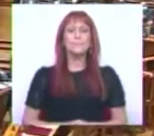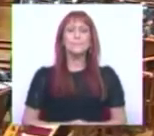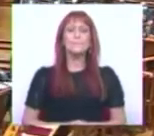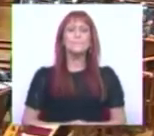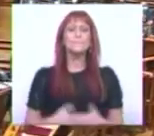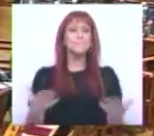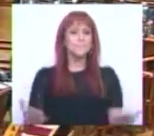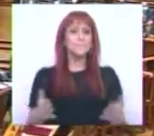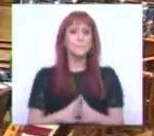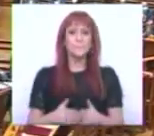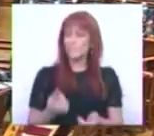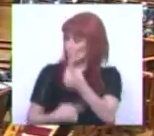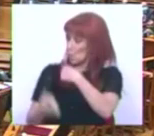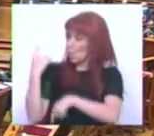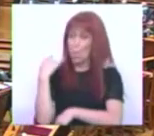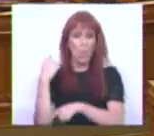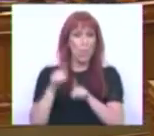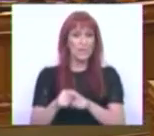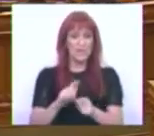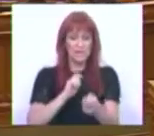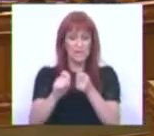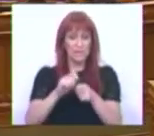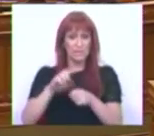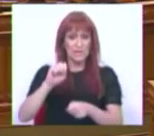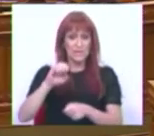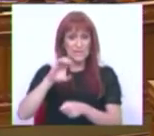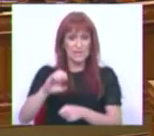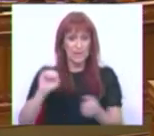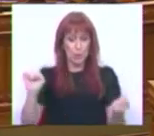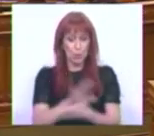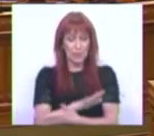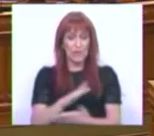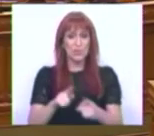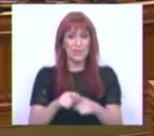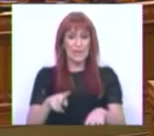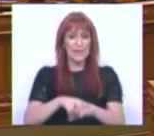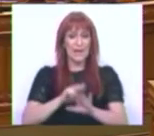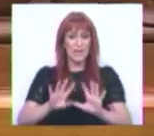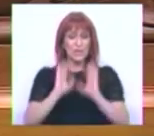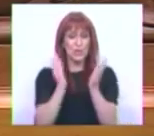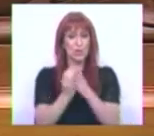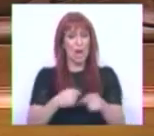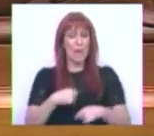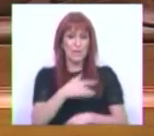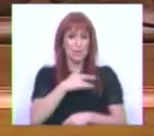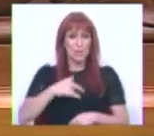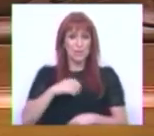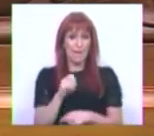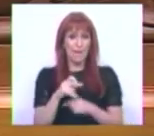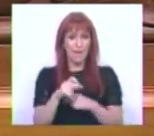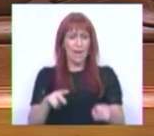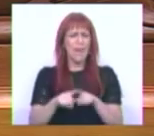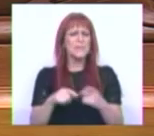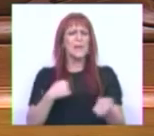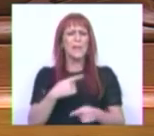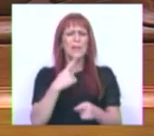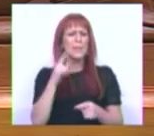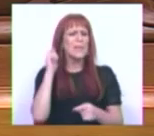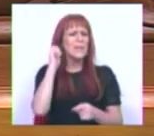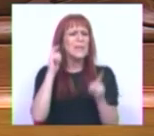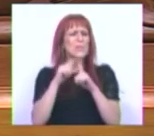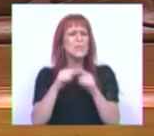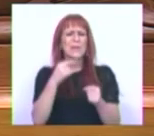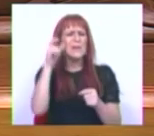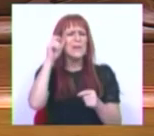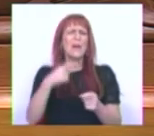Ainda ontem, em entrevista à SIC Notícias, a Diretora-Geral de Saúde, Graça Freitas, disse que falta